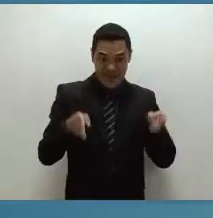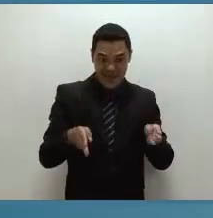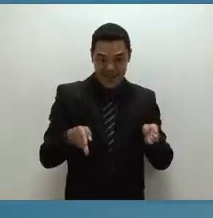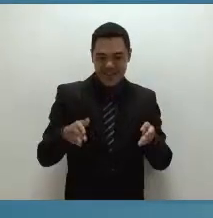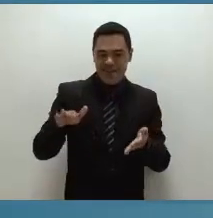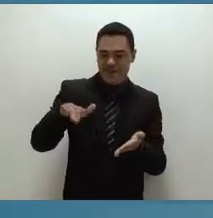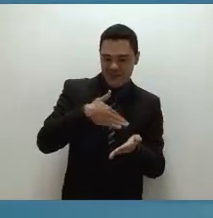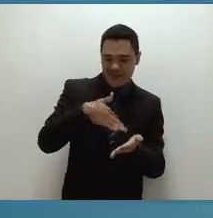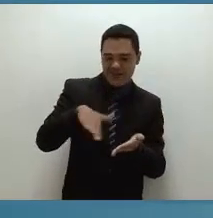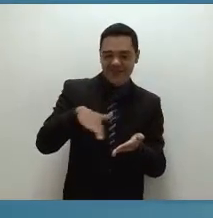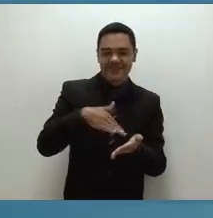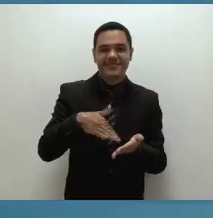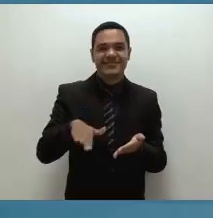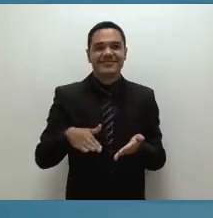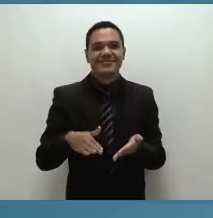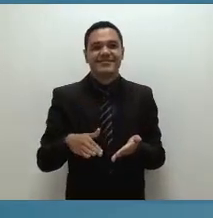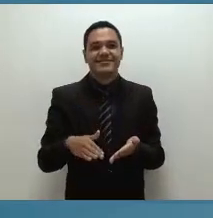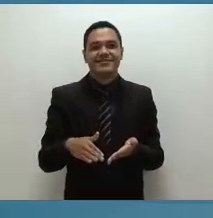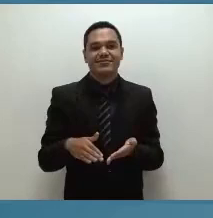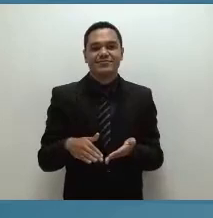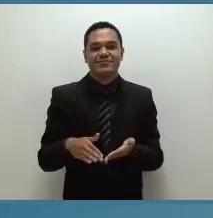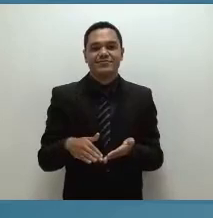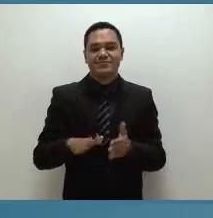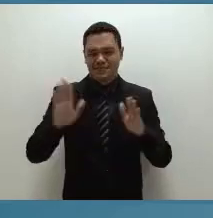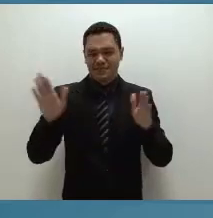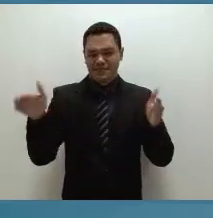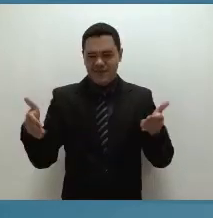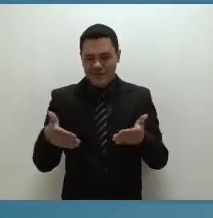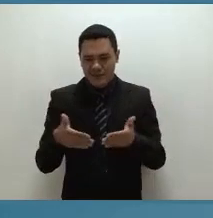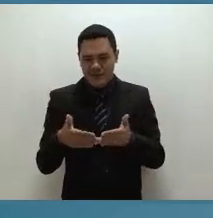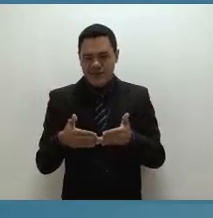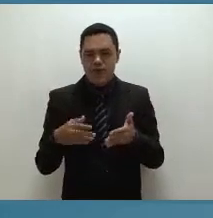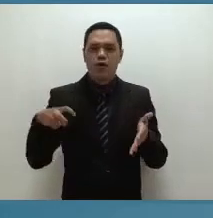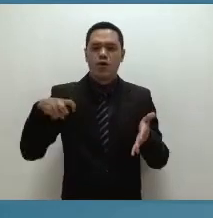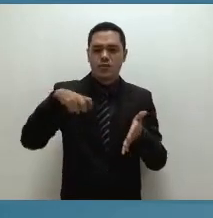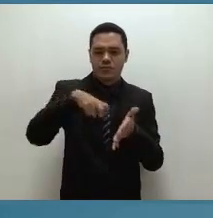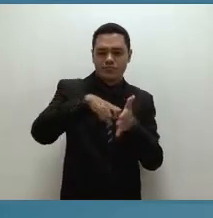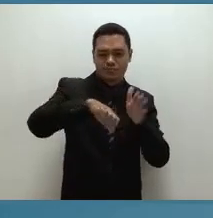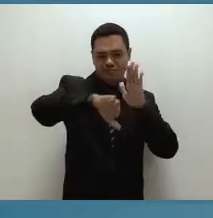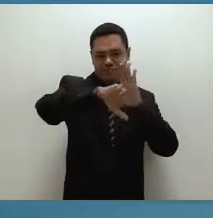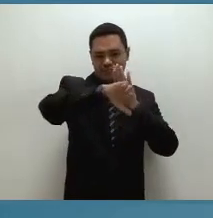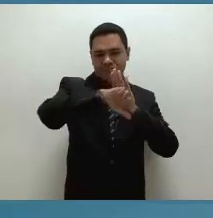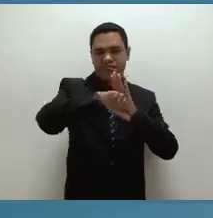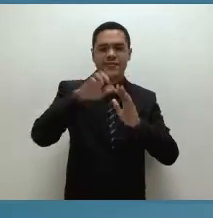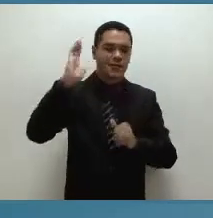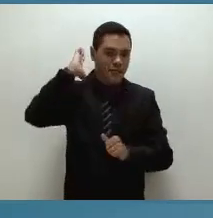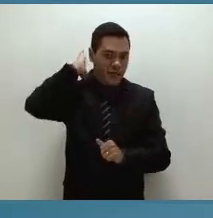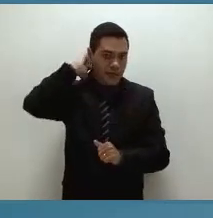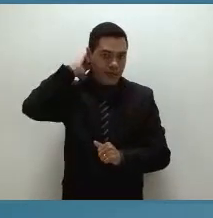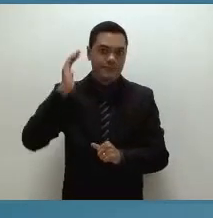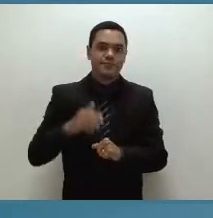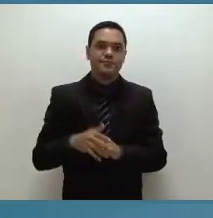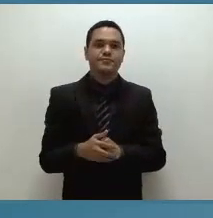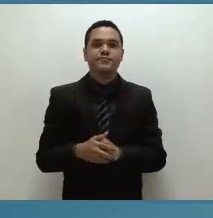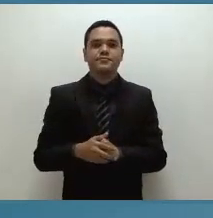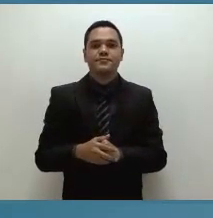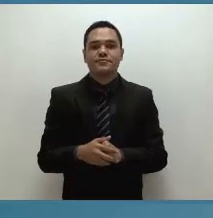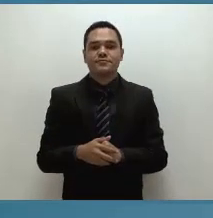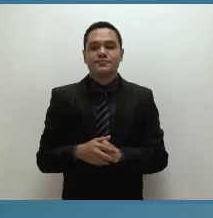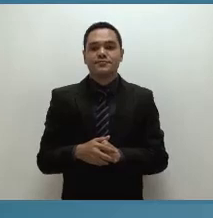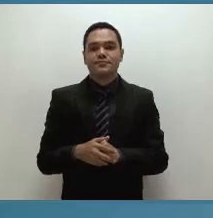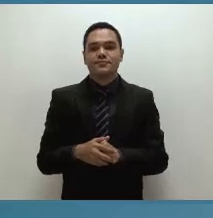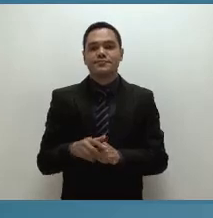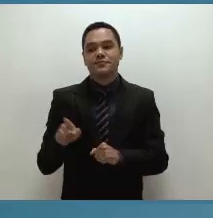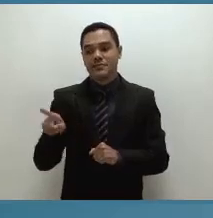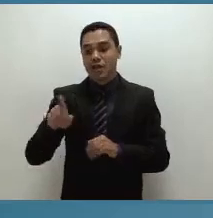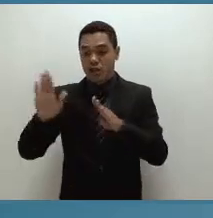no que hoje é o Fórum Criminal em Belém, e trocávamos muitas ideias. Ela ainda era do